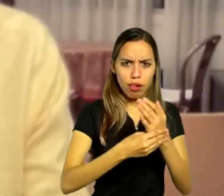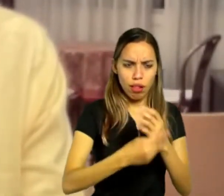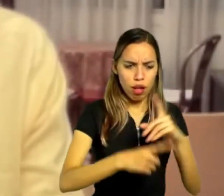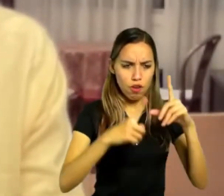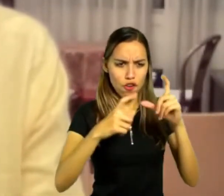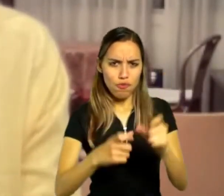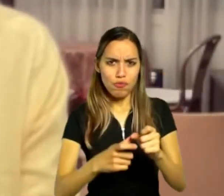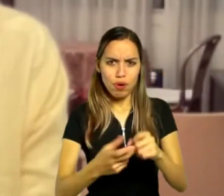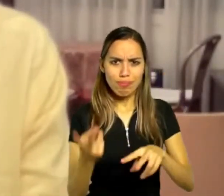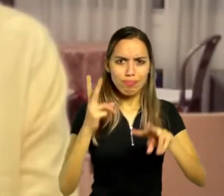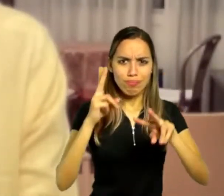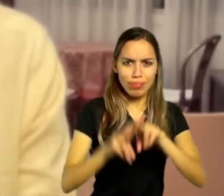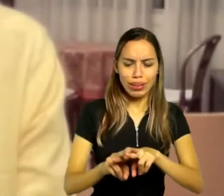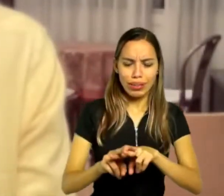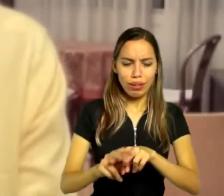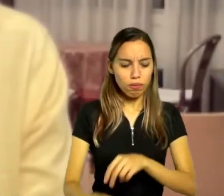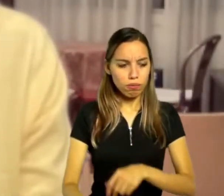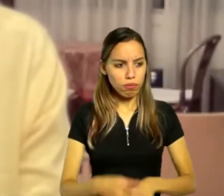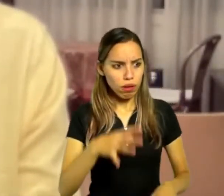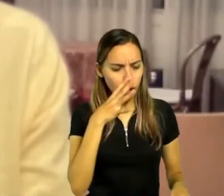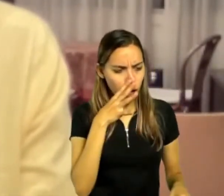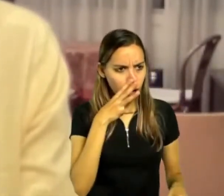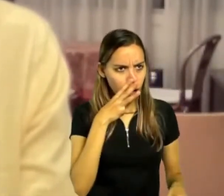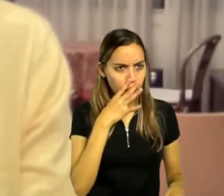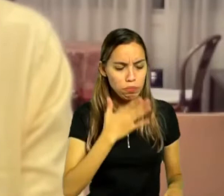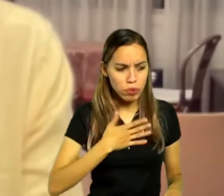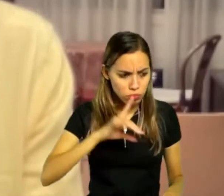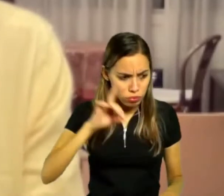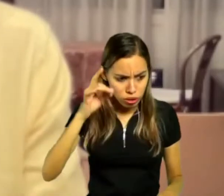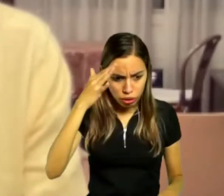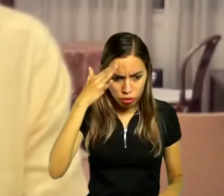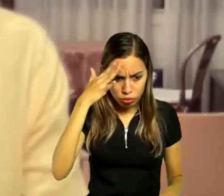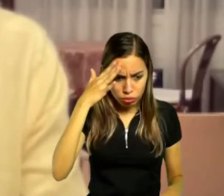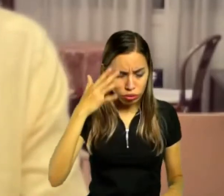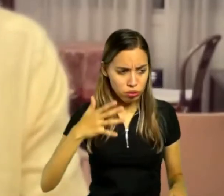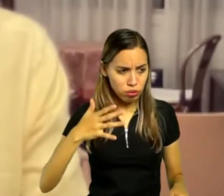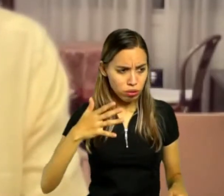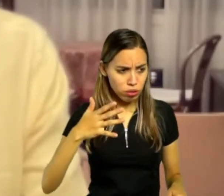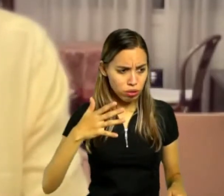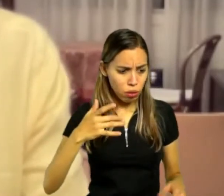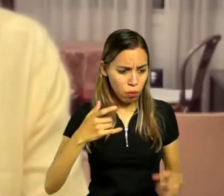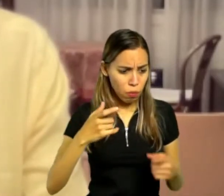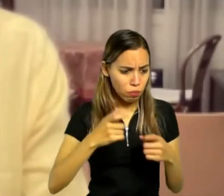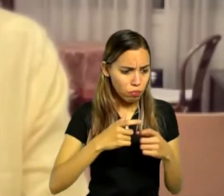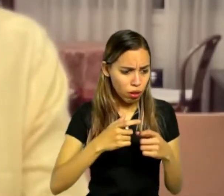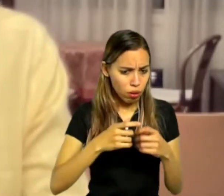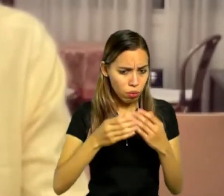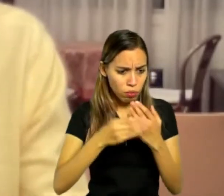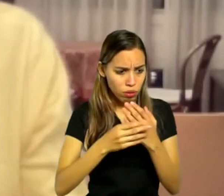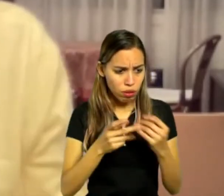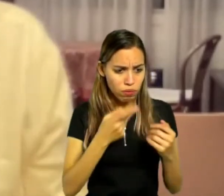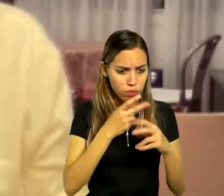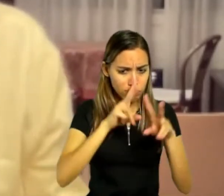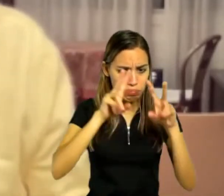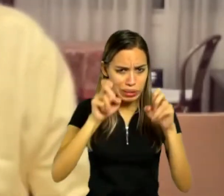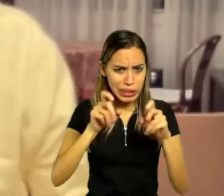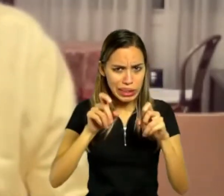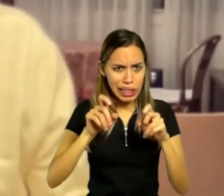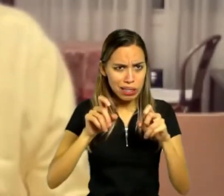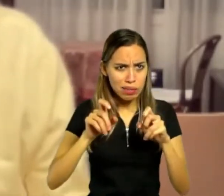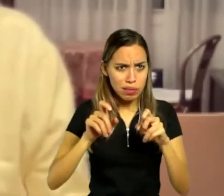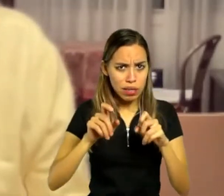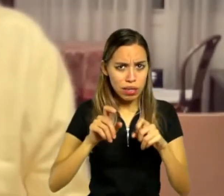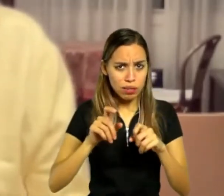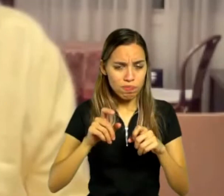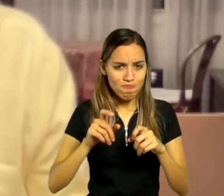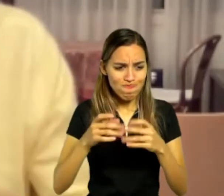meu Deus, o que vai acontecer com um livro que trata de um assunto tão delicado na sociedade e tudo? Então, eu me